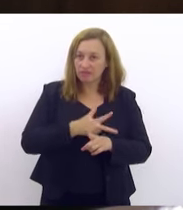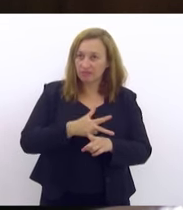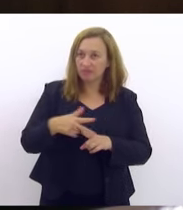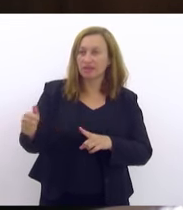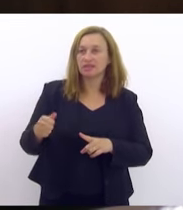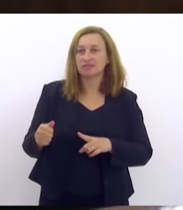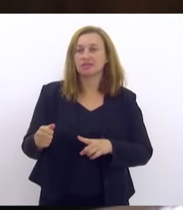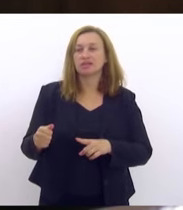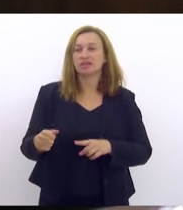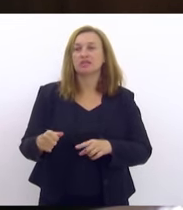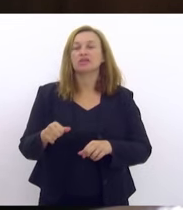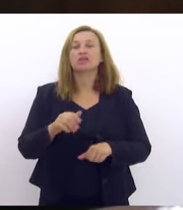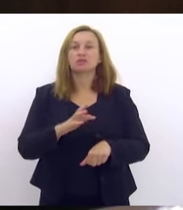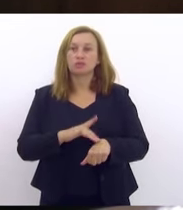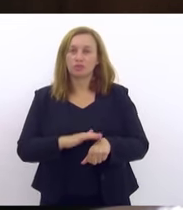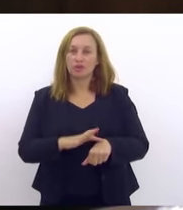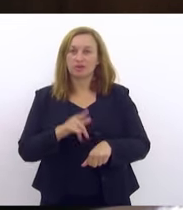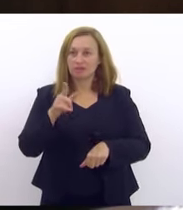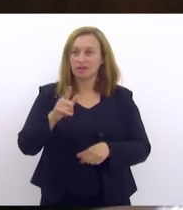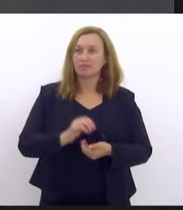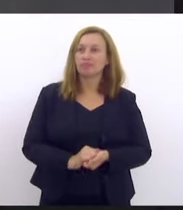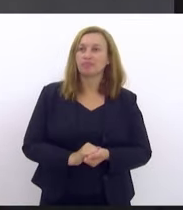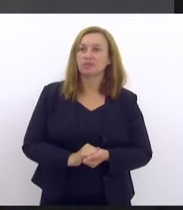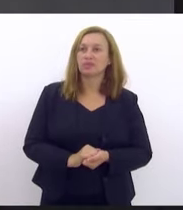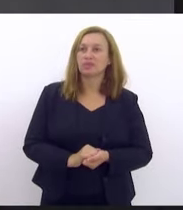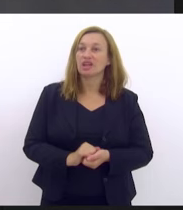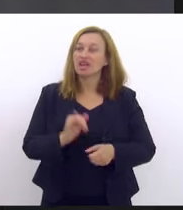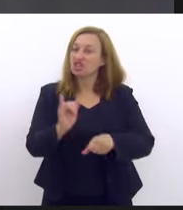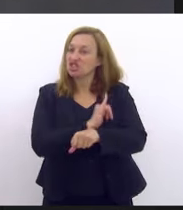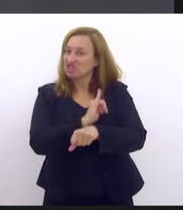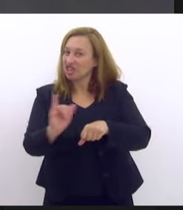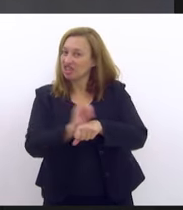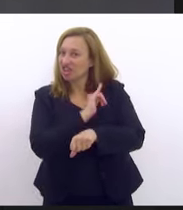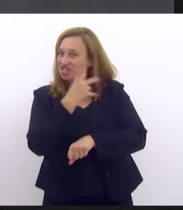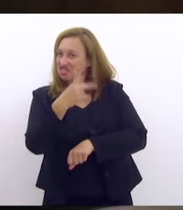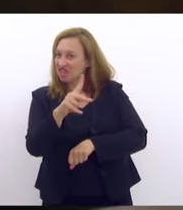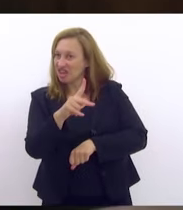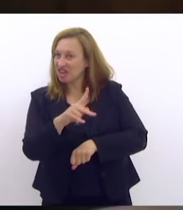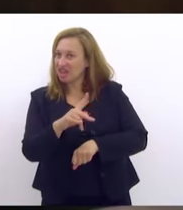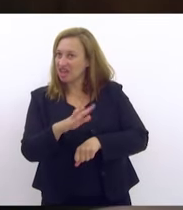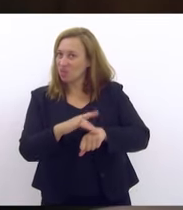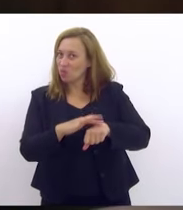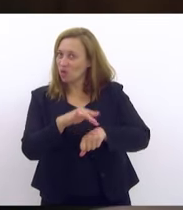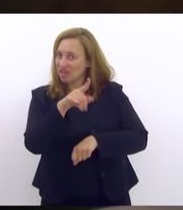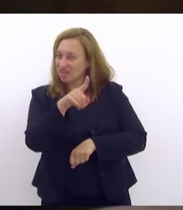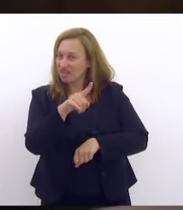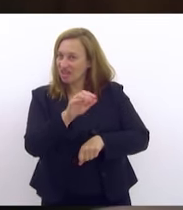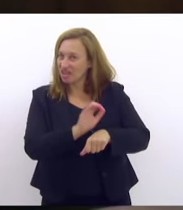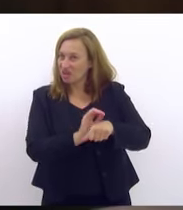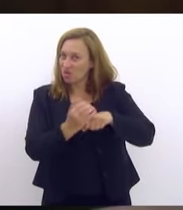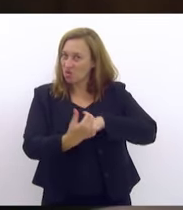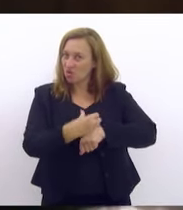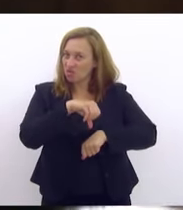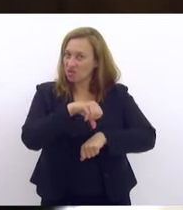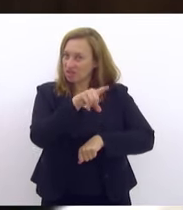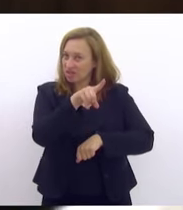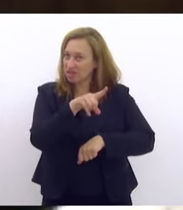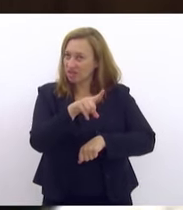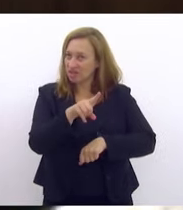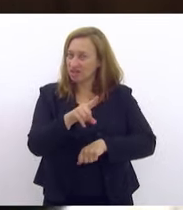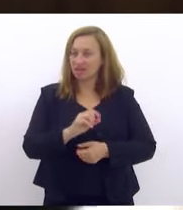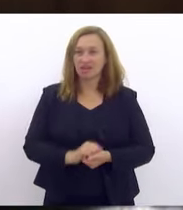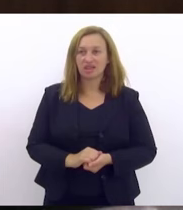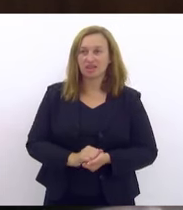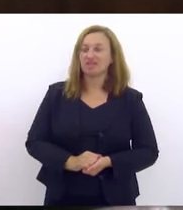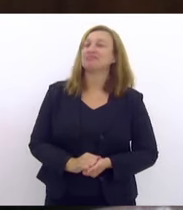Covid. Aliás, é um Covid estratégico dele, né? Ele tá nem o Covid tomba ele, Luiz.